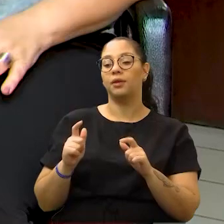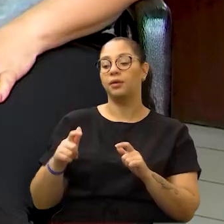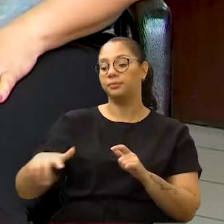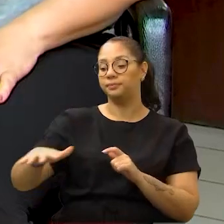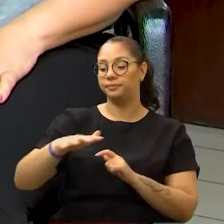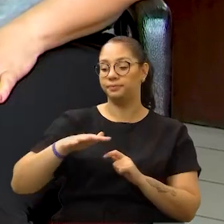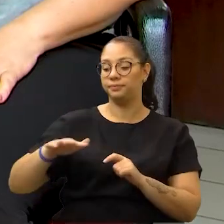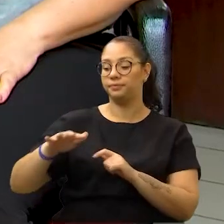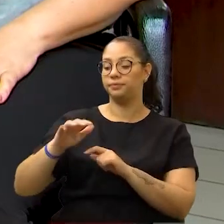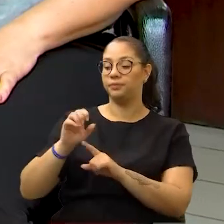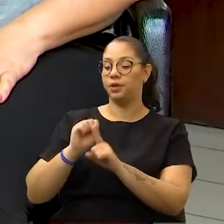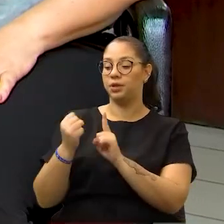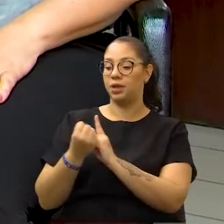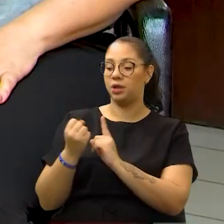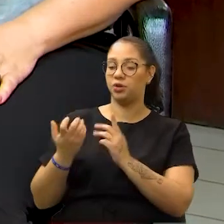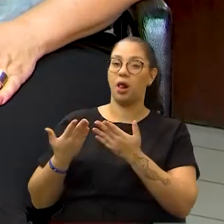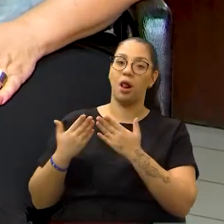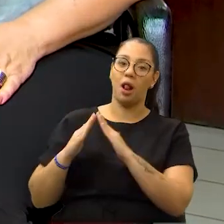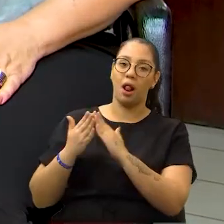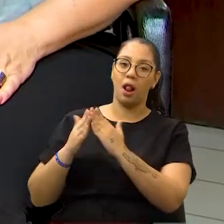da sociedade,